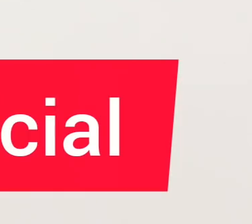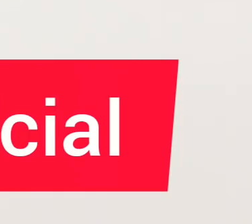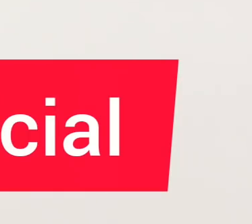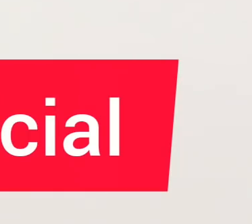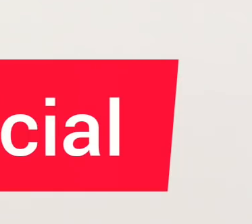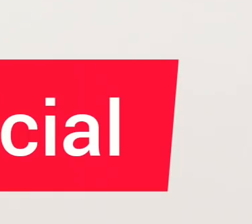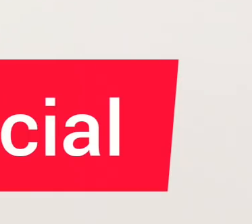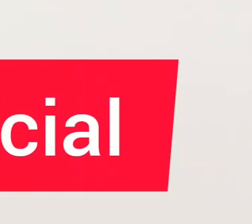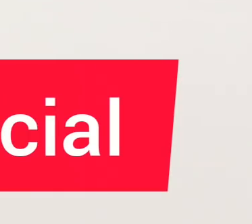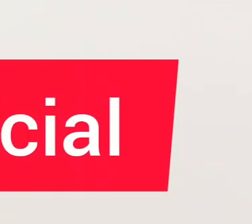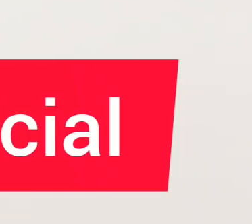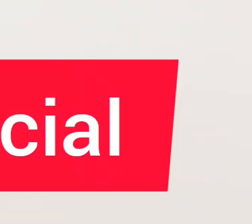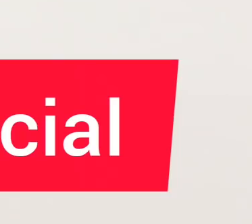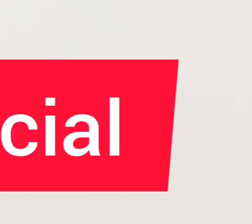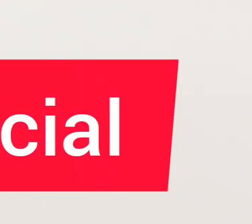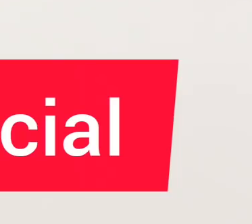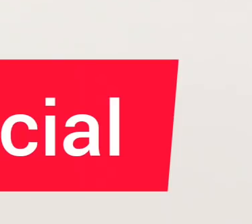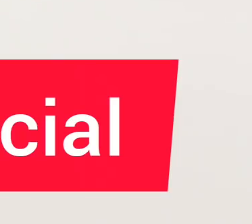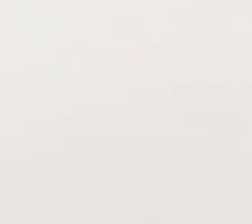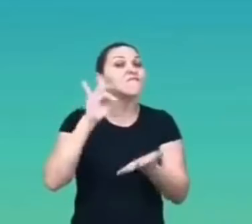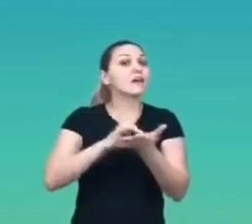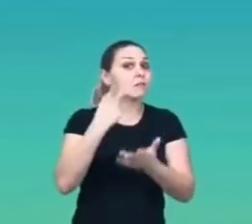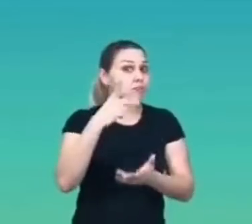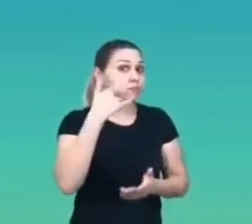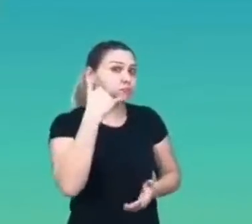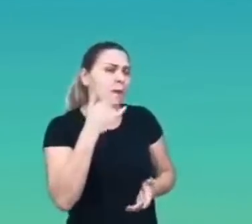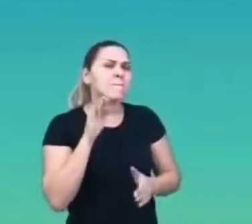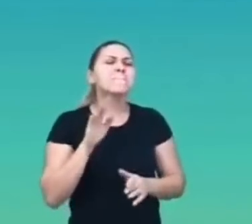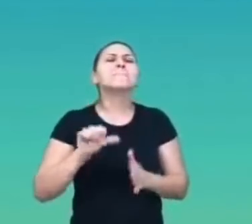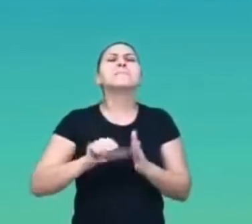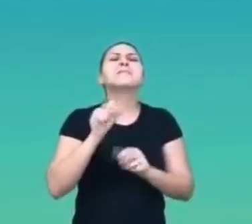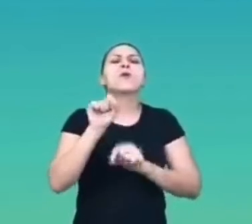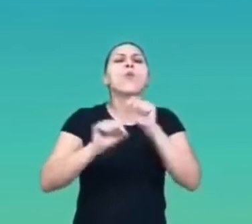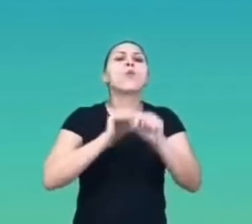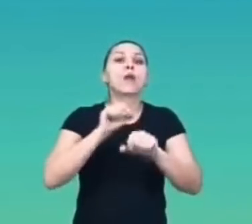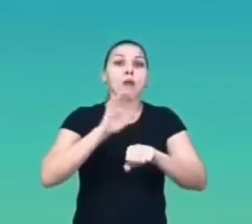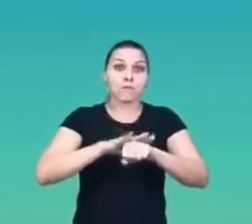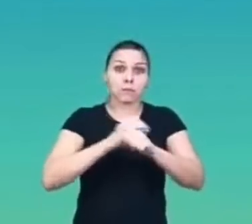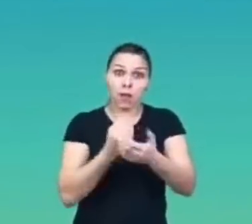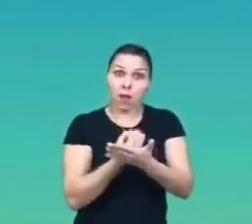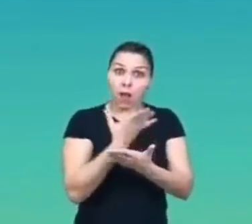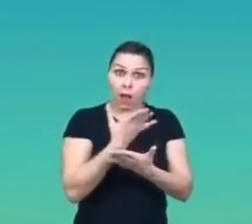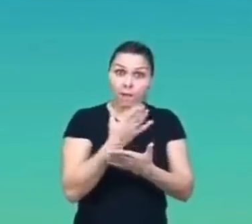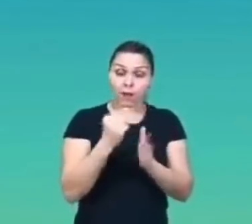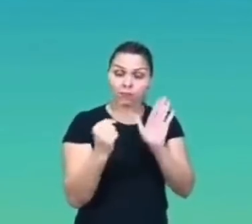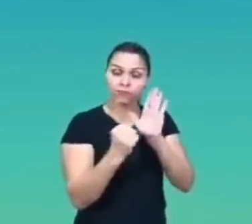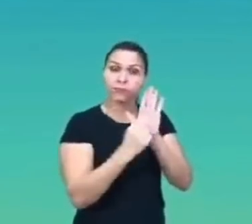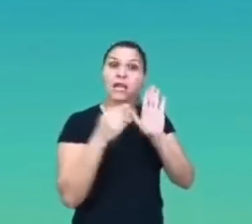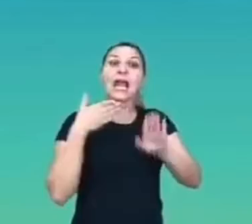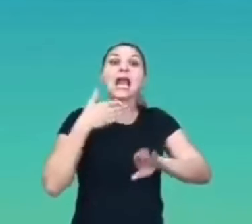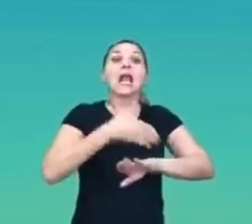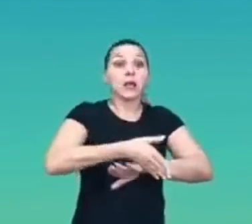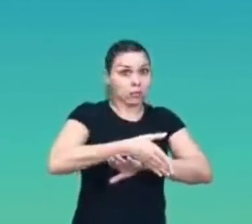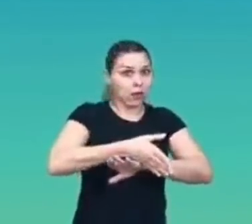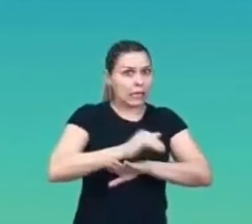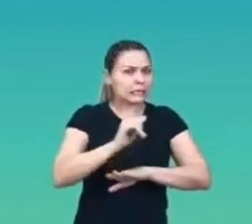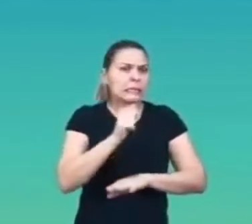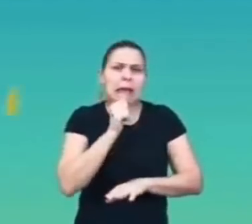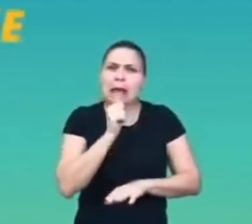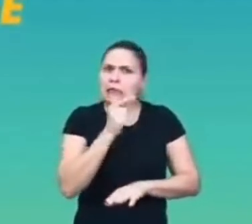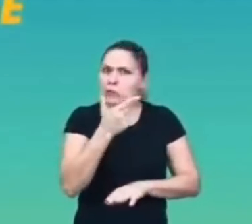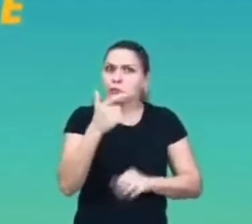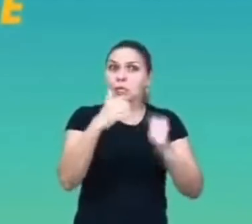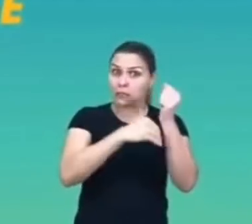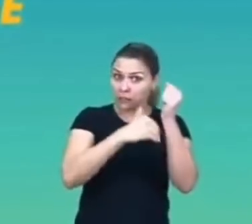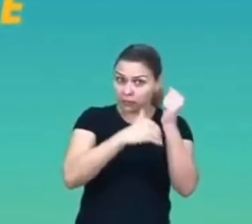estar pronto para receber o novo auxílio emergencial. Primeiro passo, abra o Caixa Tem. Clique em Entrar. Se você ainda não